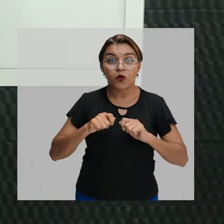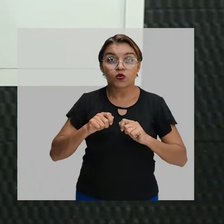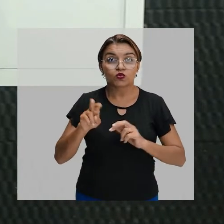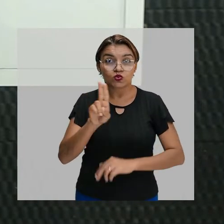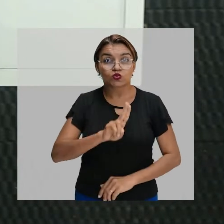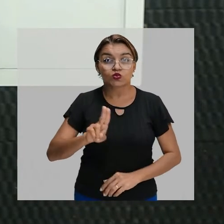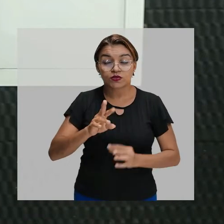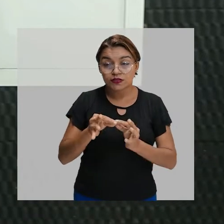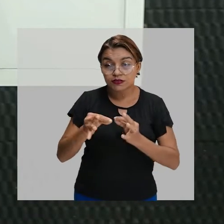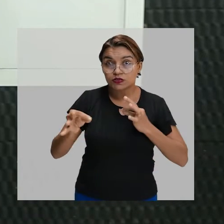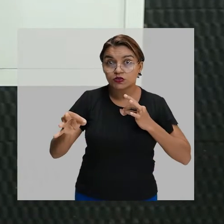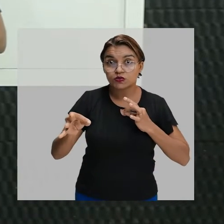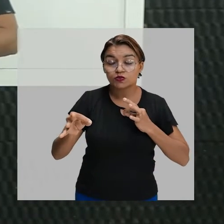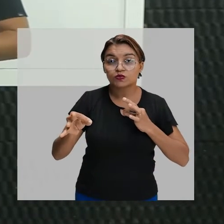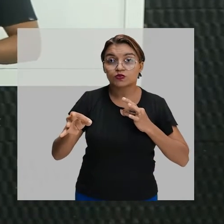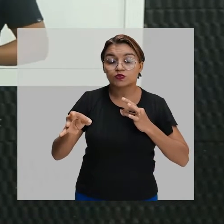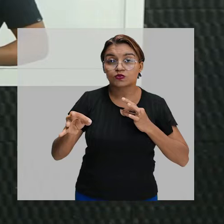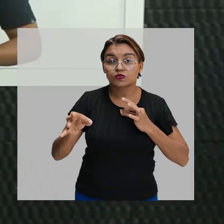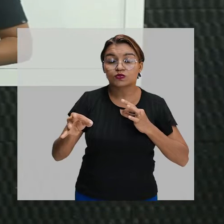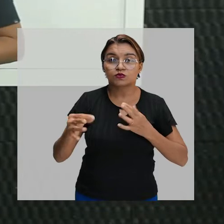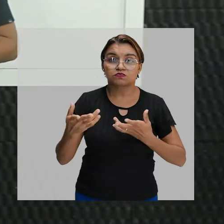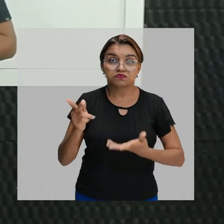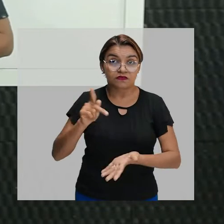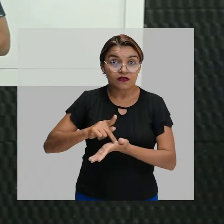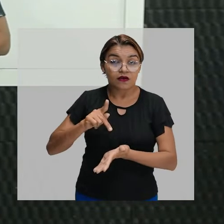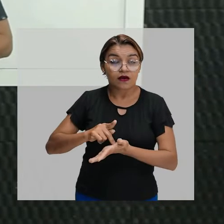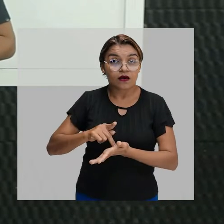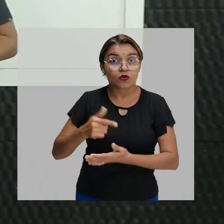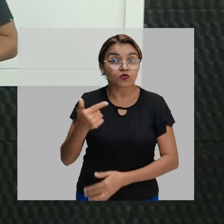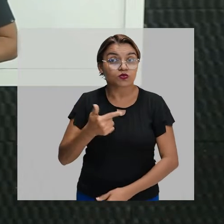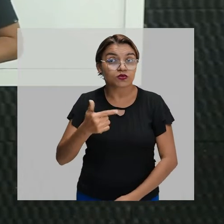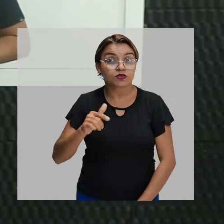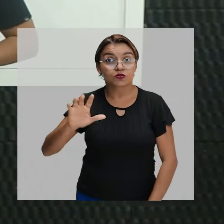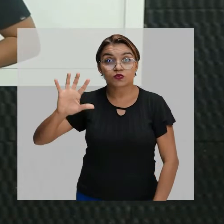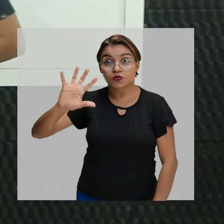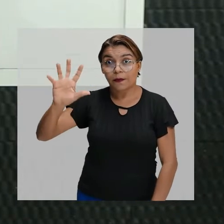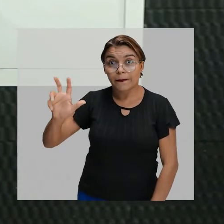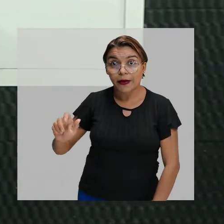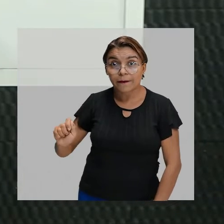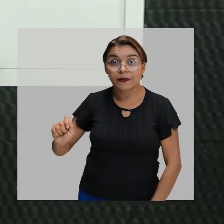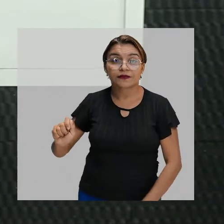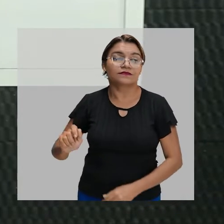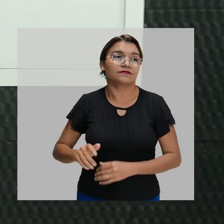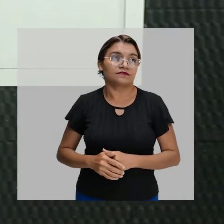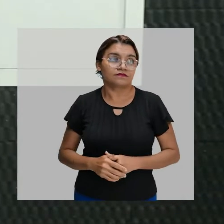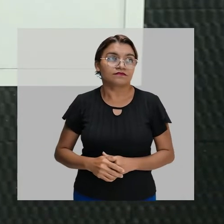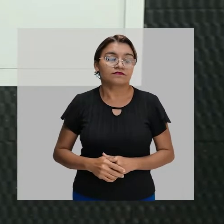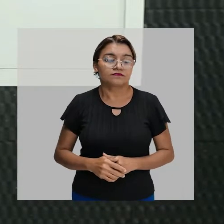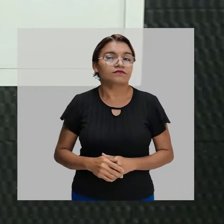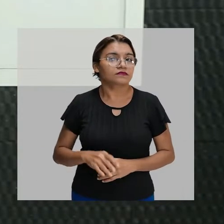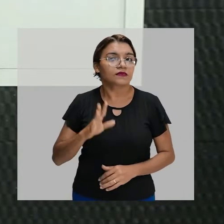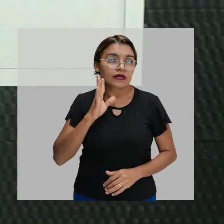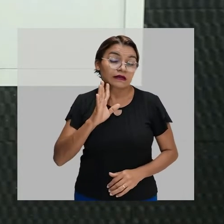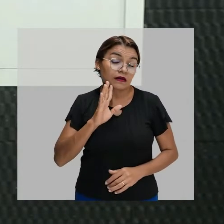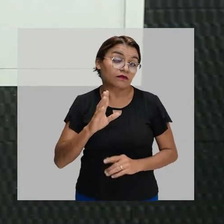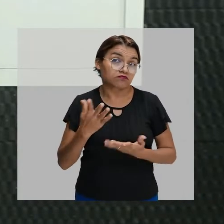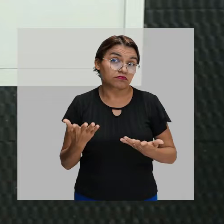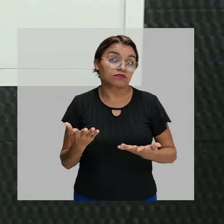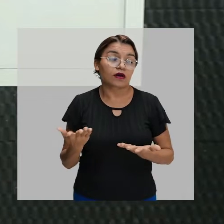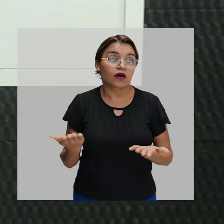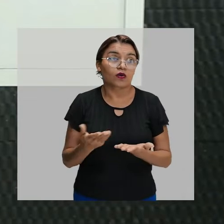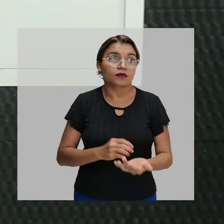usar essa distância real no segundo mapa Sem problema nenhum que a distância não vai mudar então beleza vem para cá